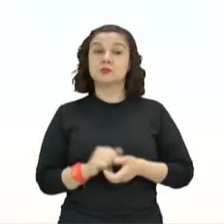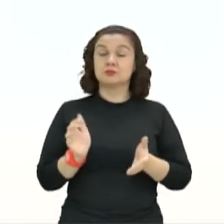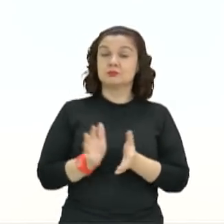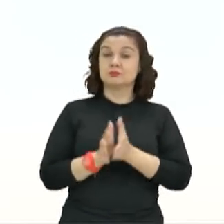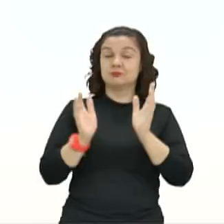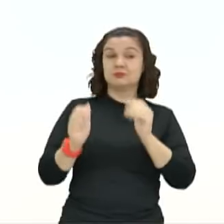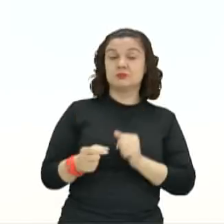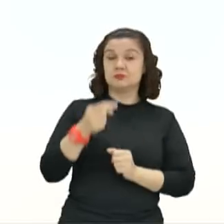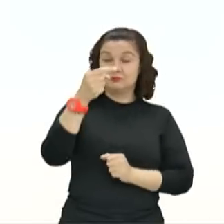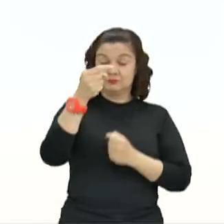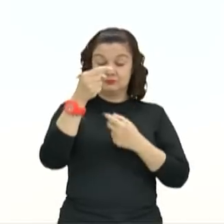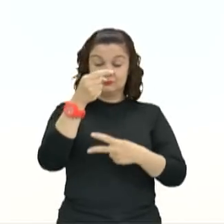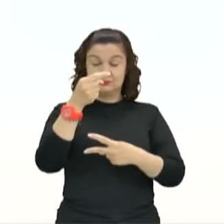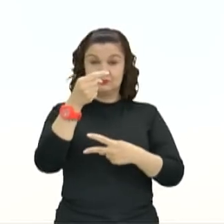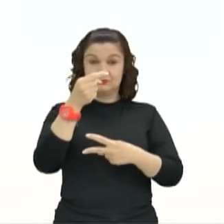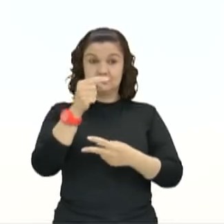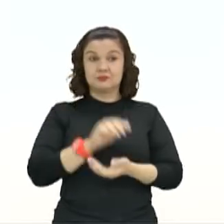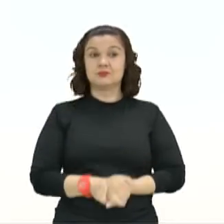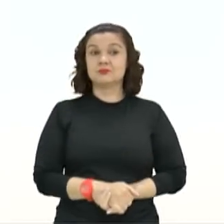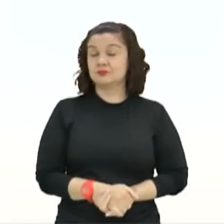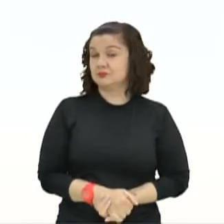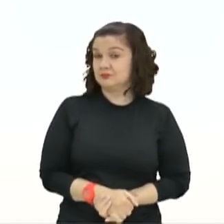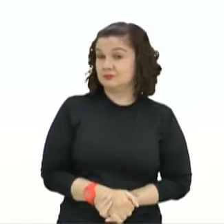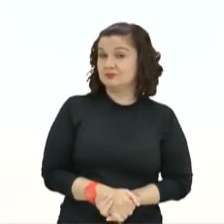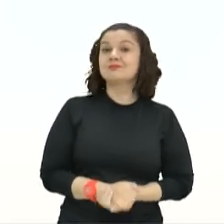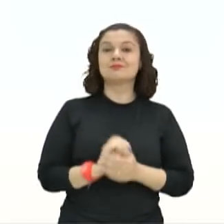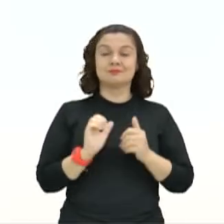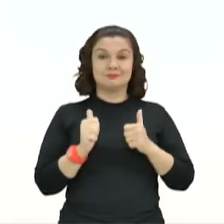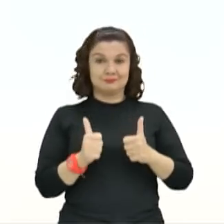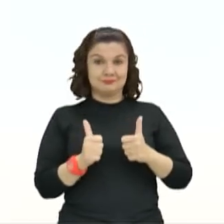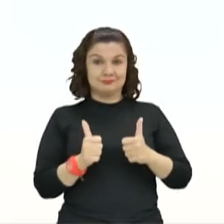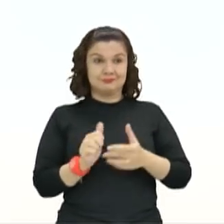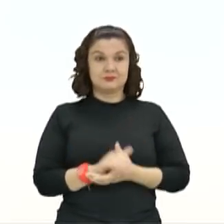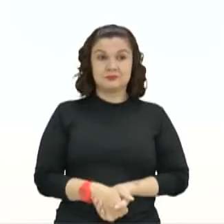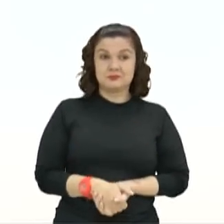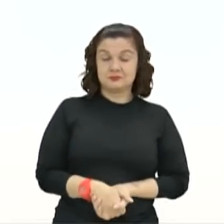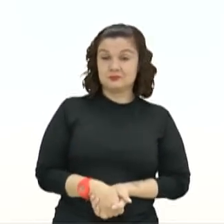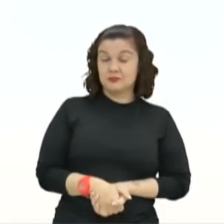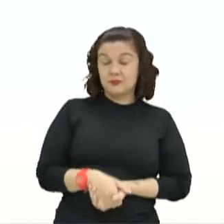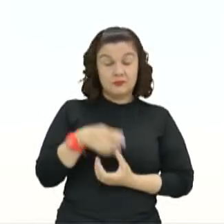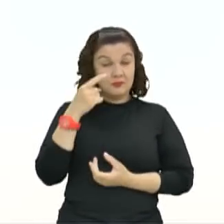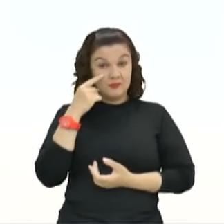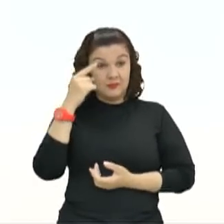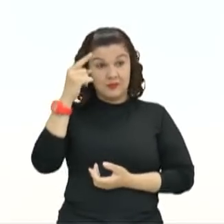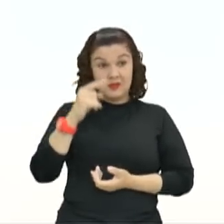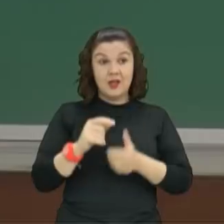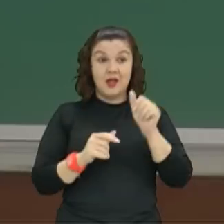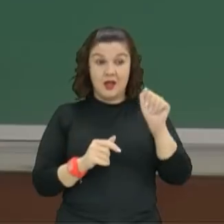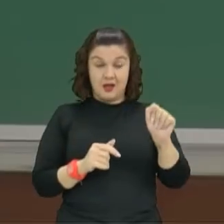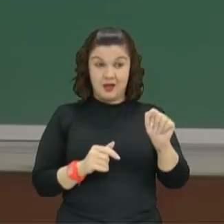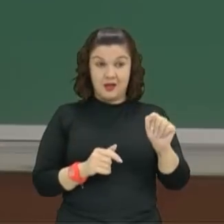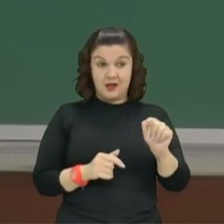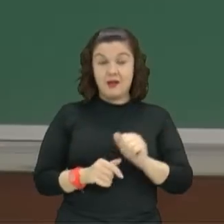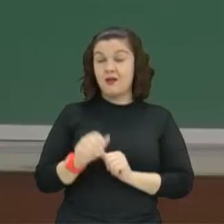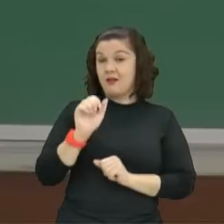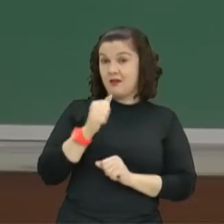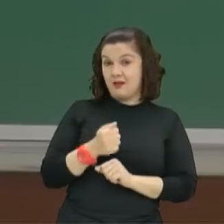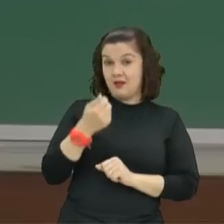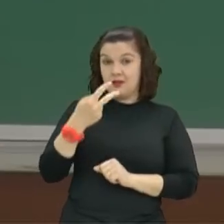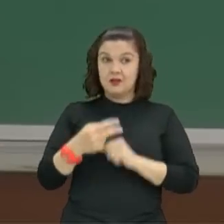tchan. Simplifica e ficou 1 meio, ok? Então K é igual 1 meio. Ó, A é 2 e K 1